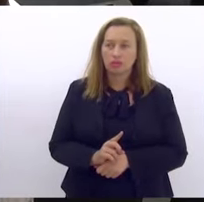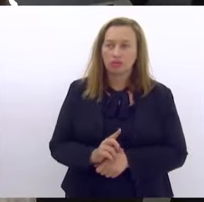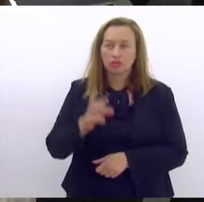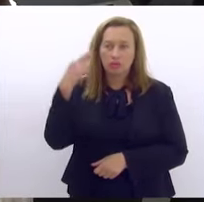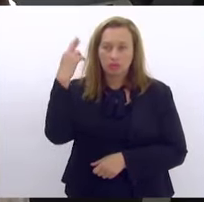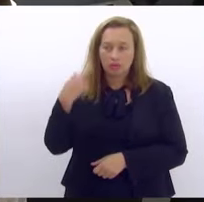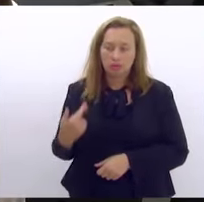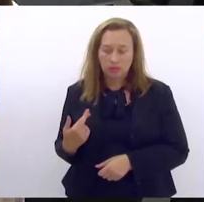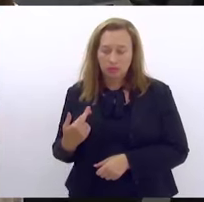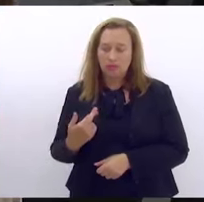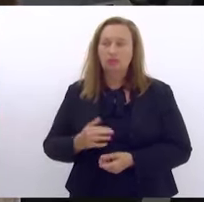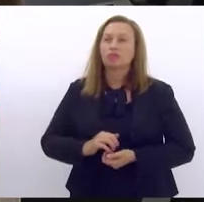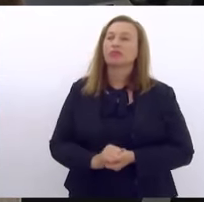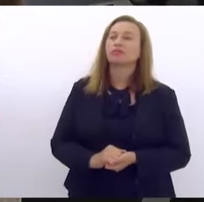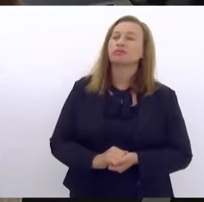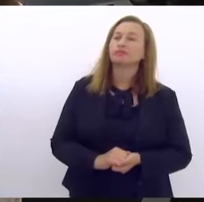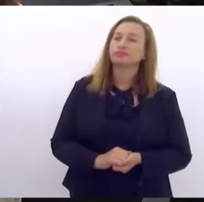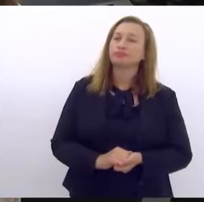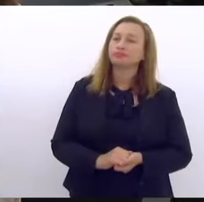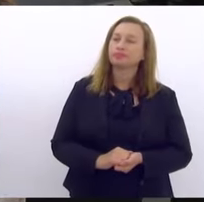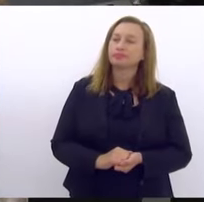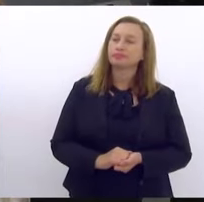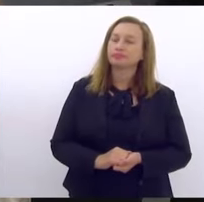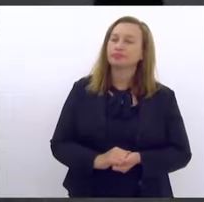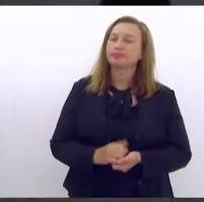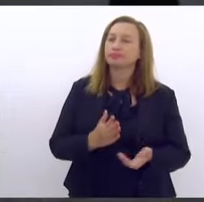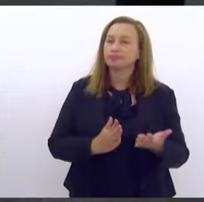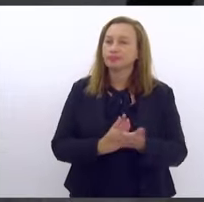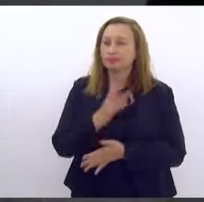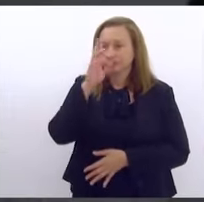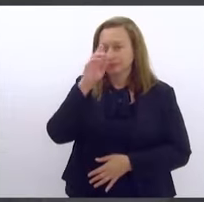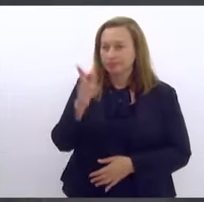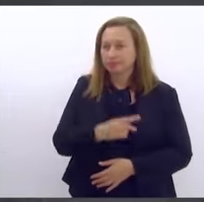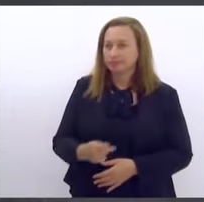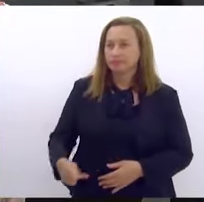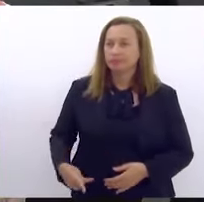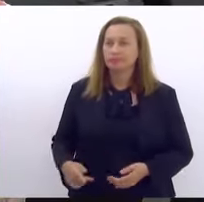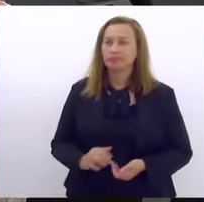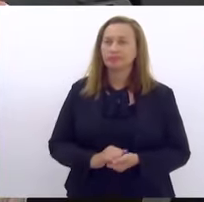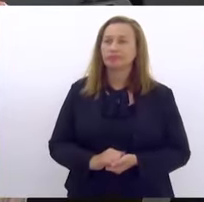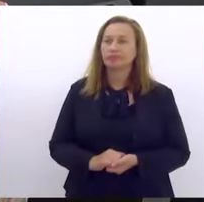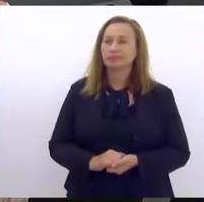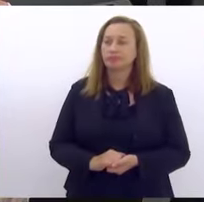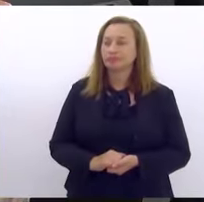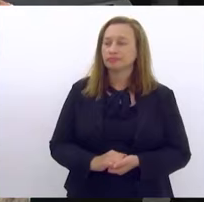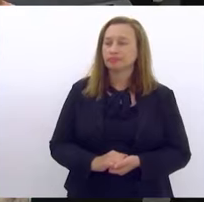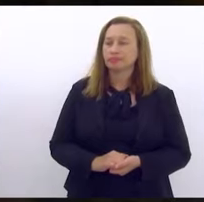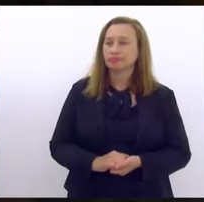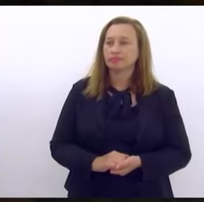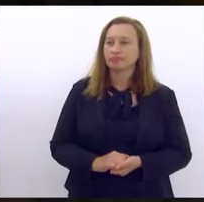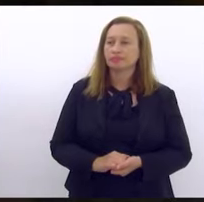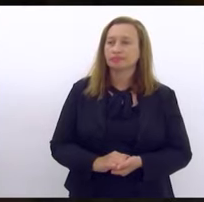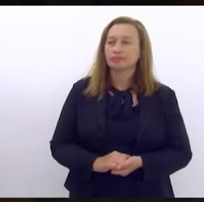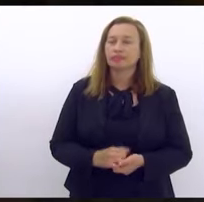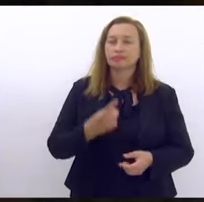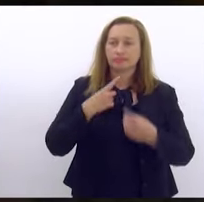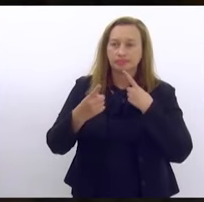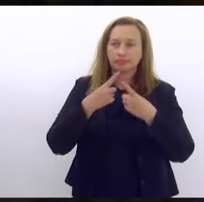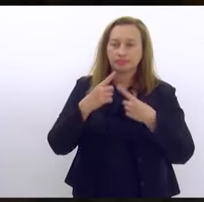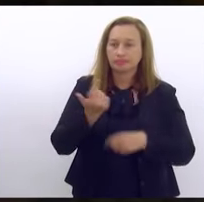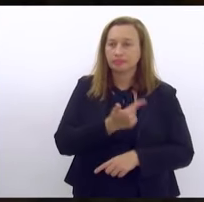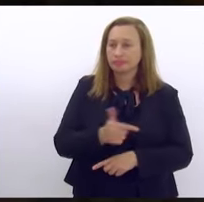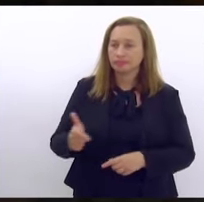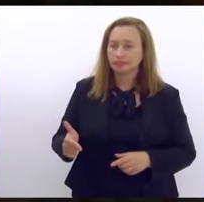Renata Souza, nossa nova deputada, Renata Souza. Favorável, presidente. Obrigado. Com os pareceres emitidos, em